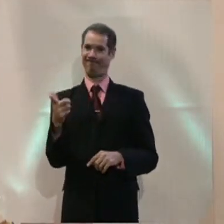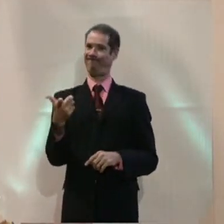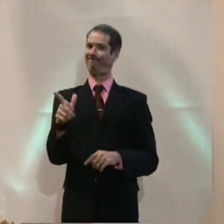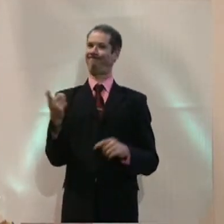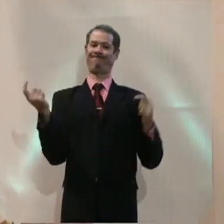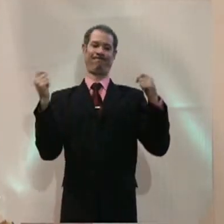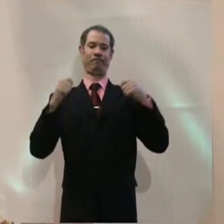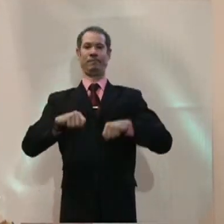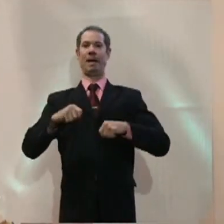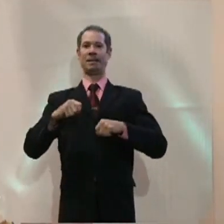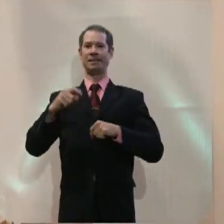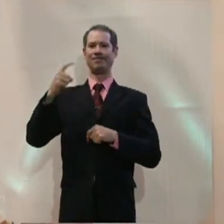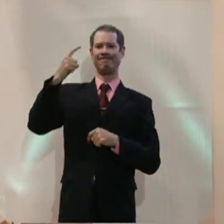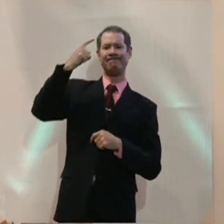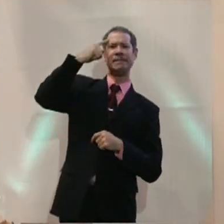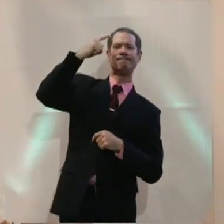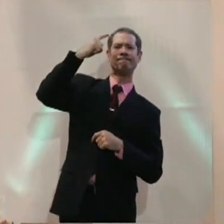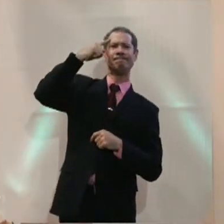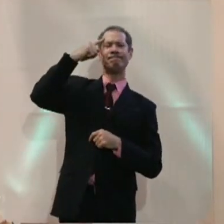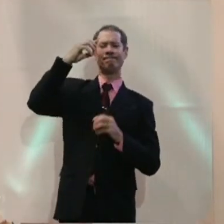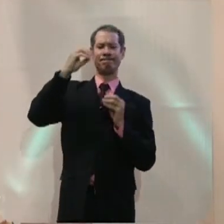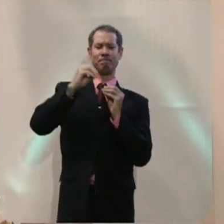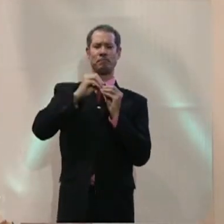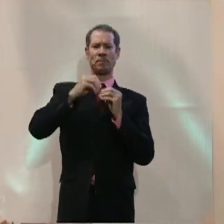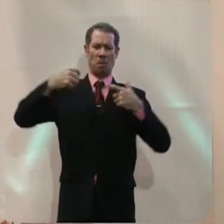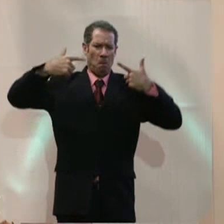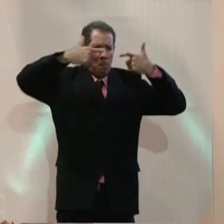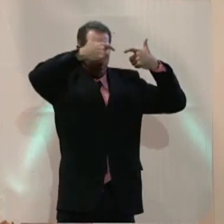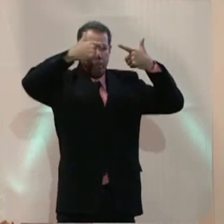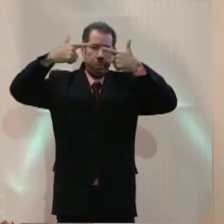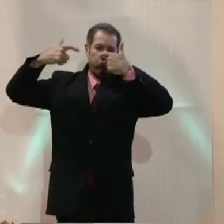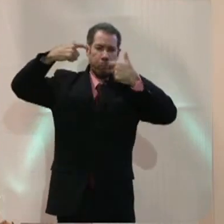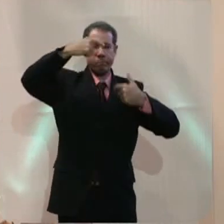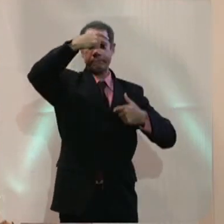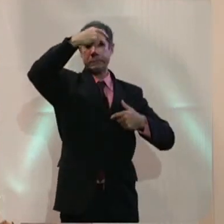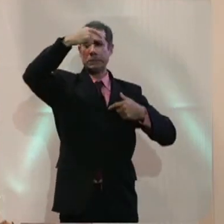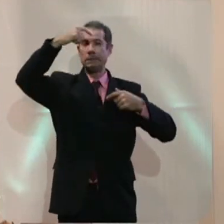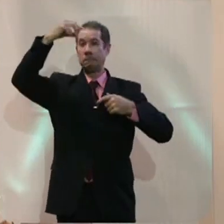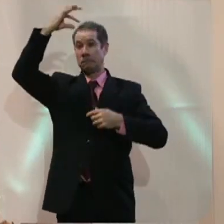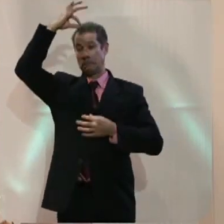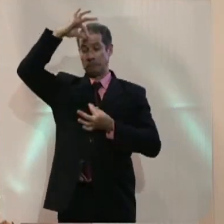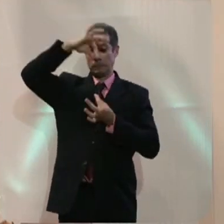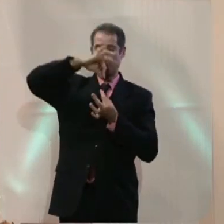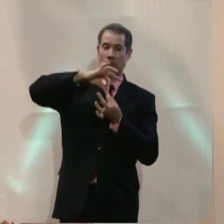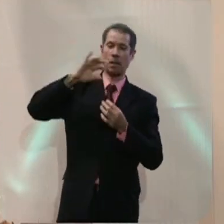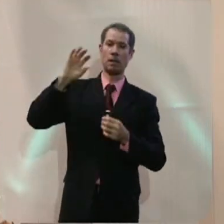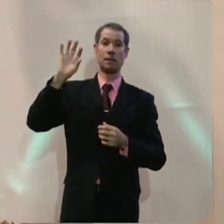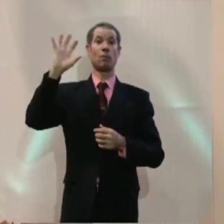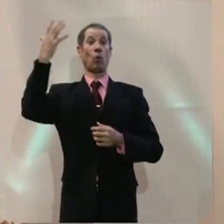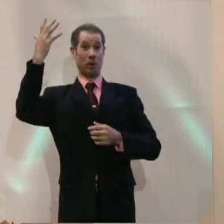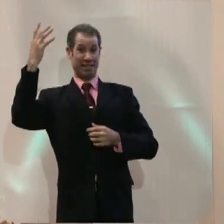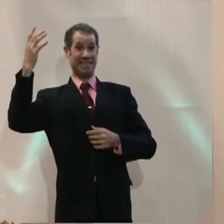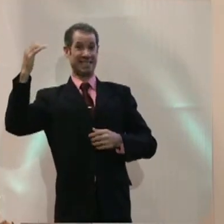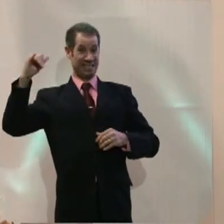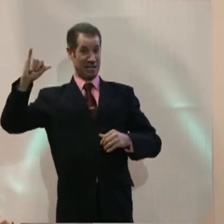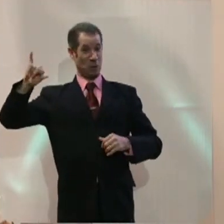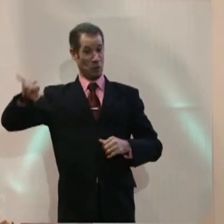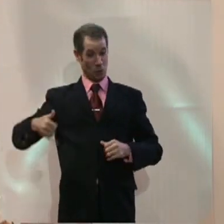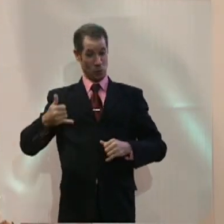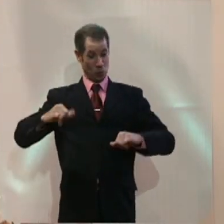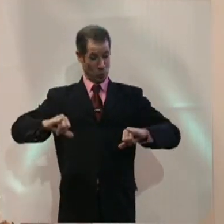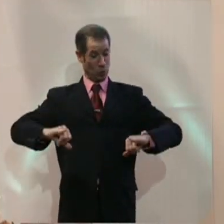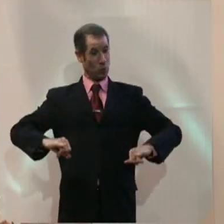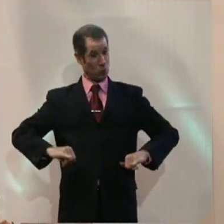capazes de discernir a batalha espiritual, que era o que estava acontecendo com Jó. Havia uma batalha